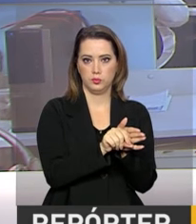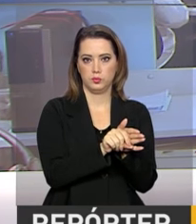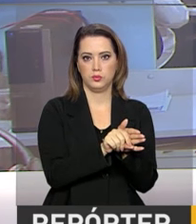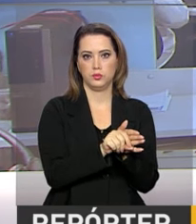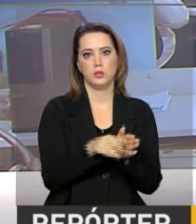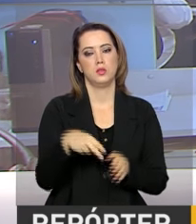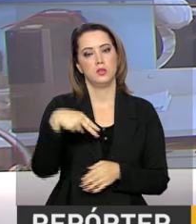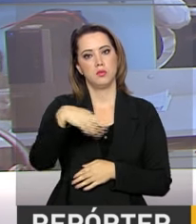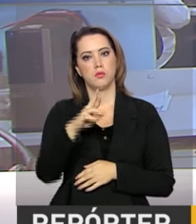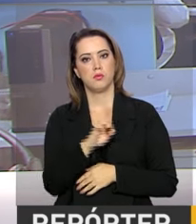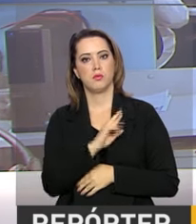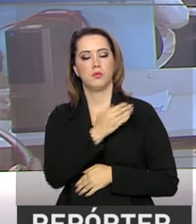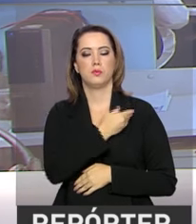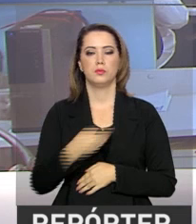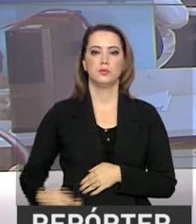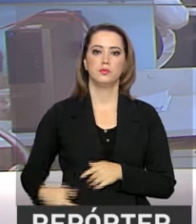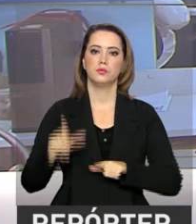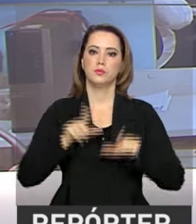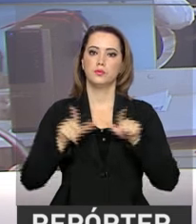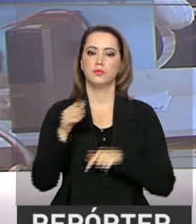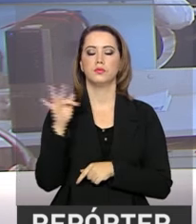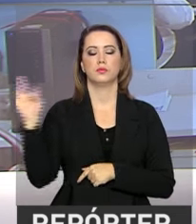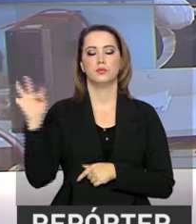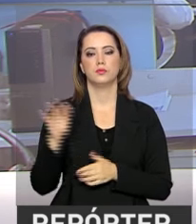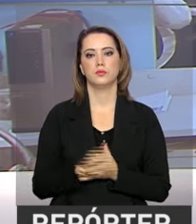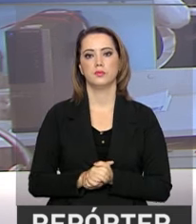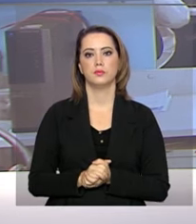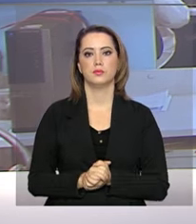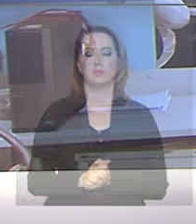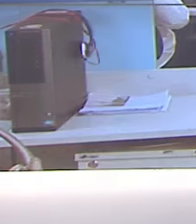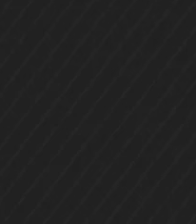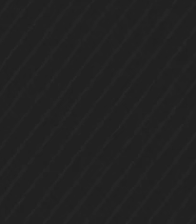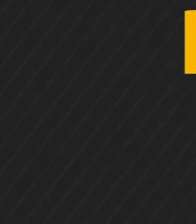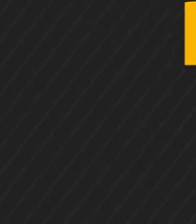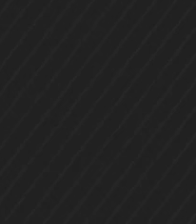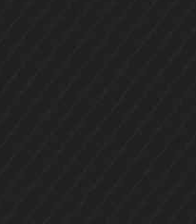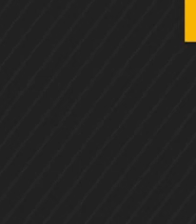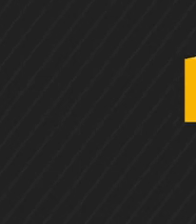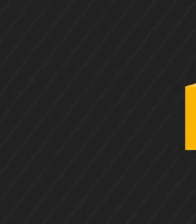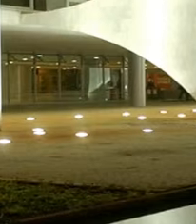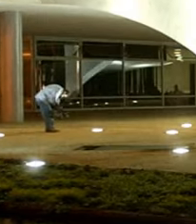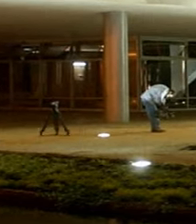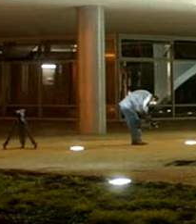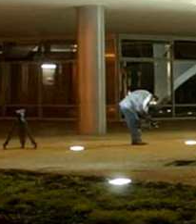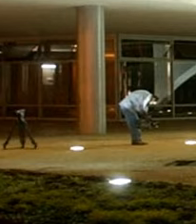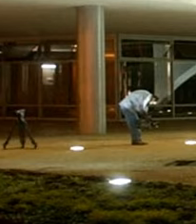Continue com a gente, NBR, a TV do Governo Federal.